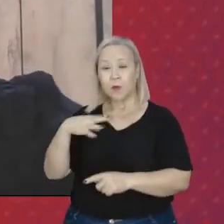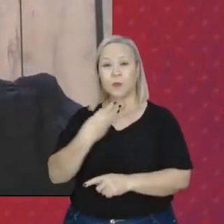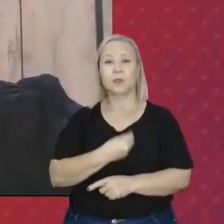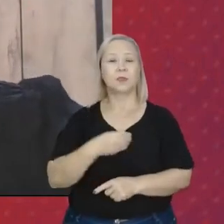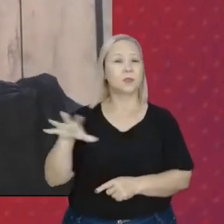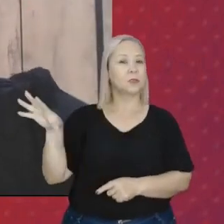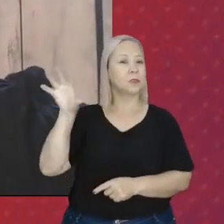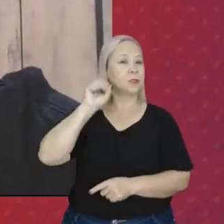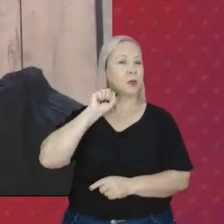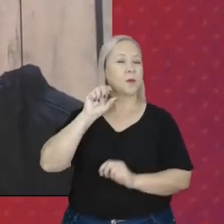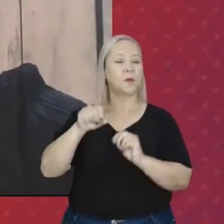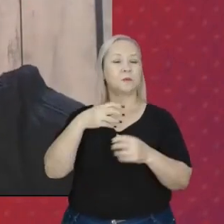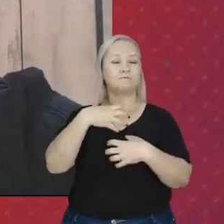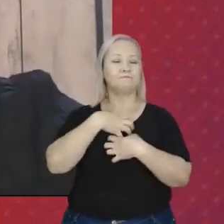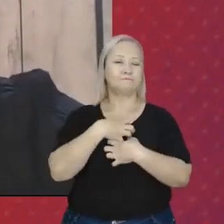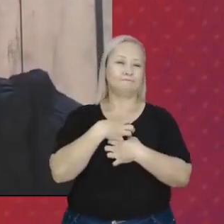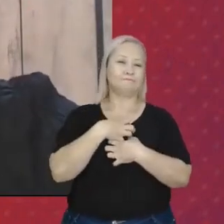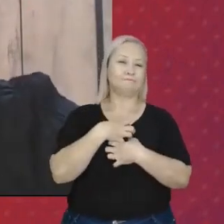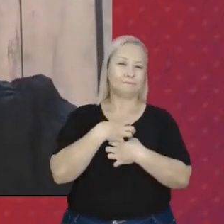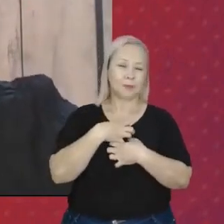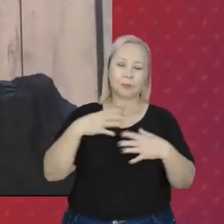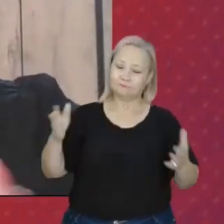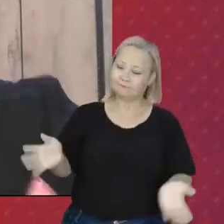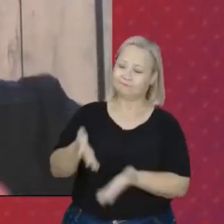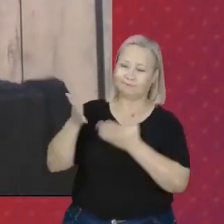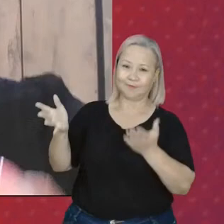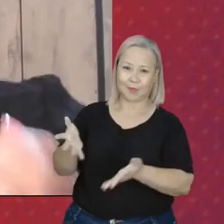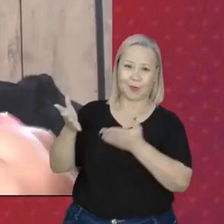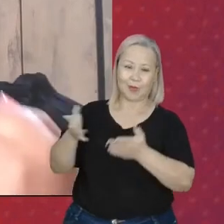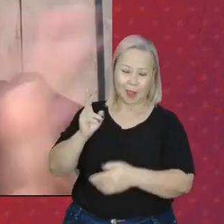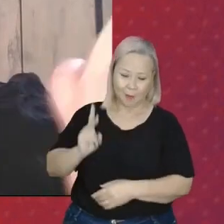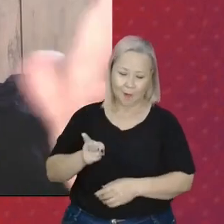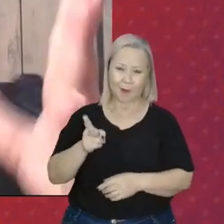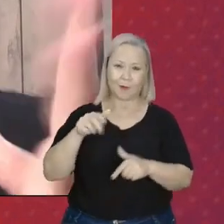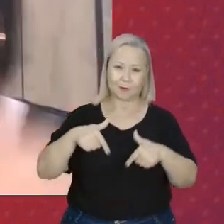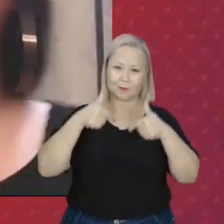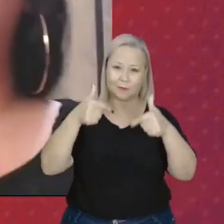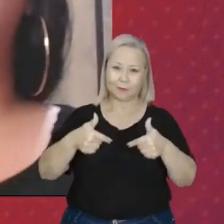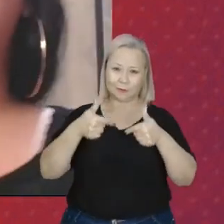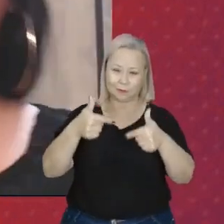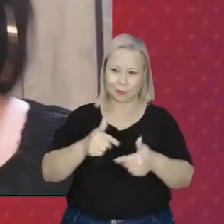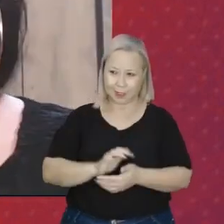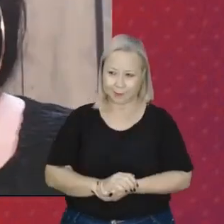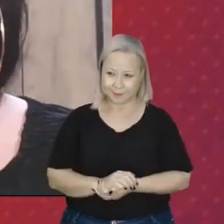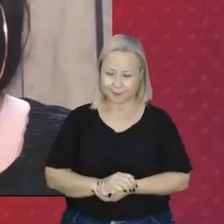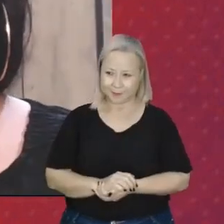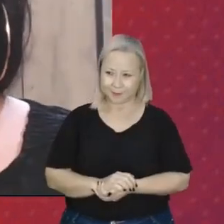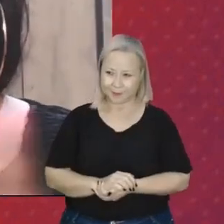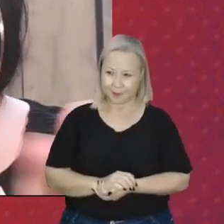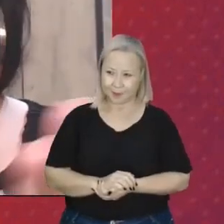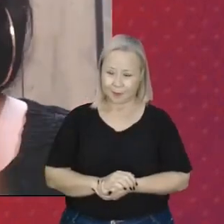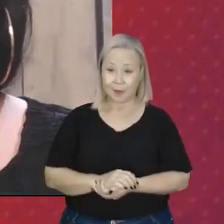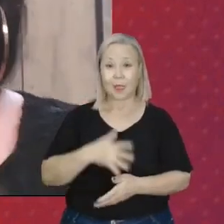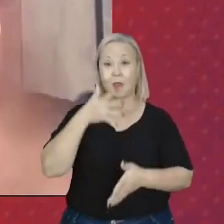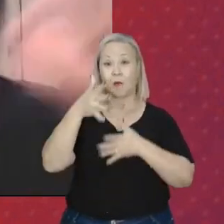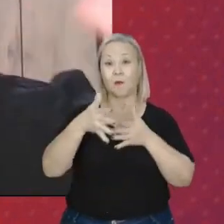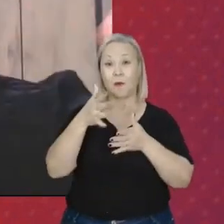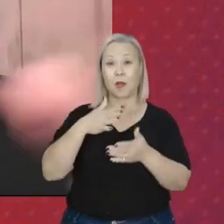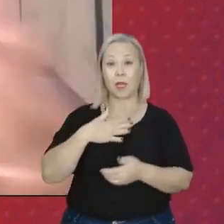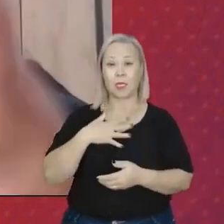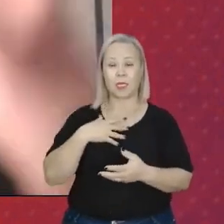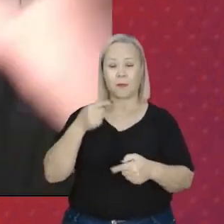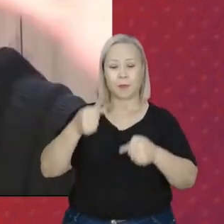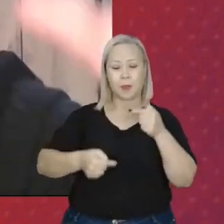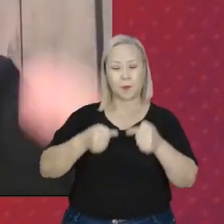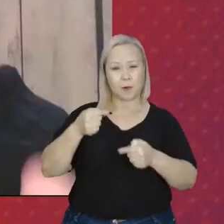ouvindo se sentir um pouco encorajadas para continuar a luta. Bem, diria que a minha política, a